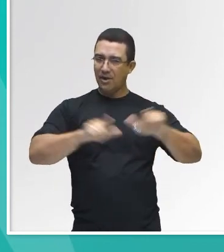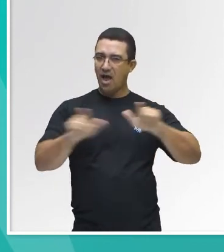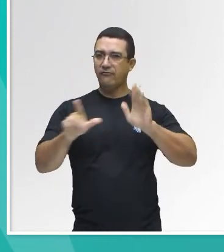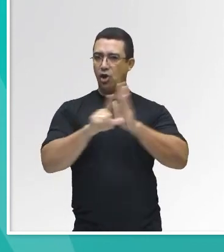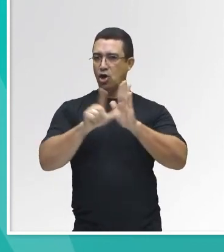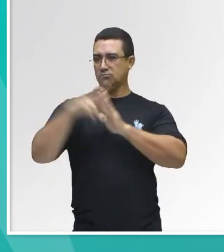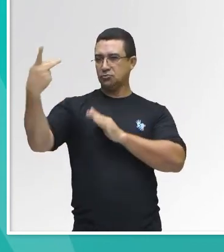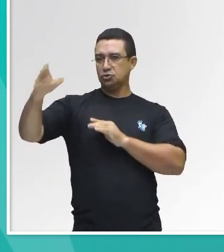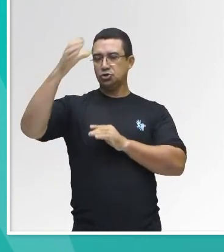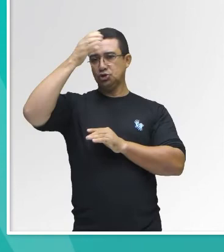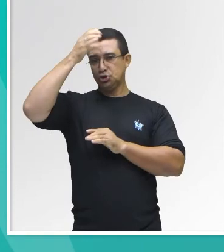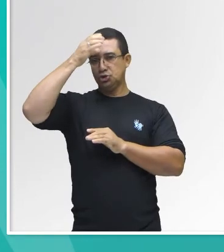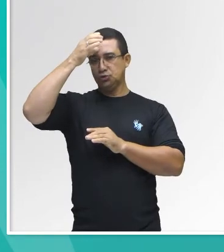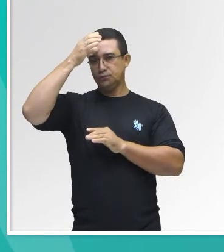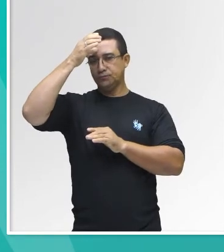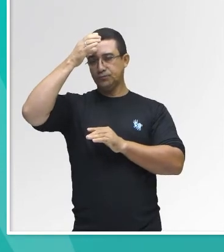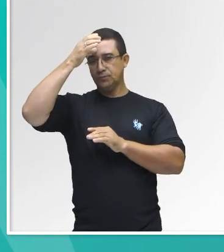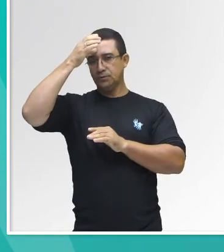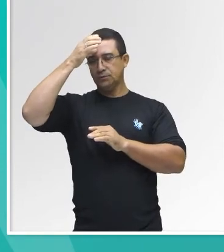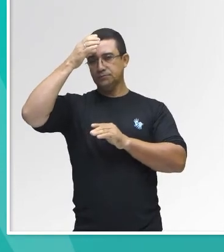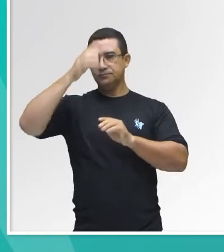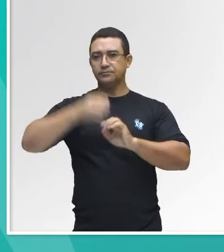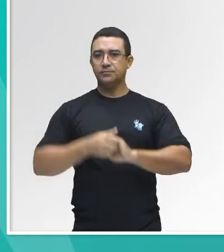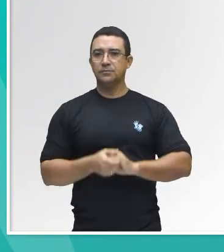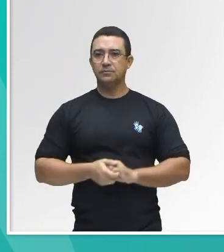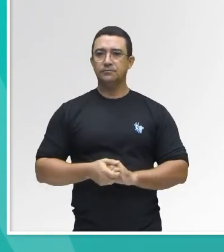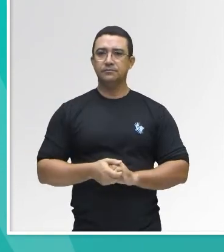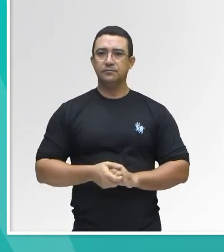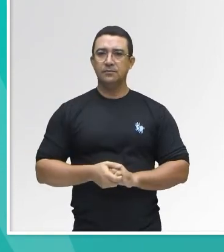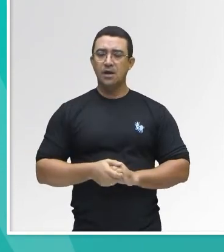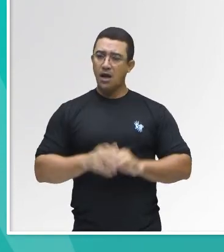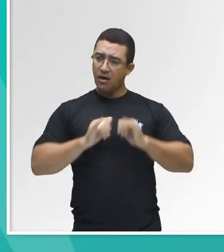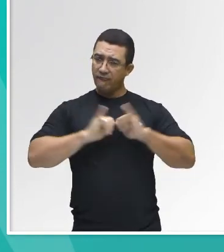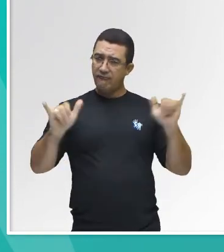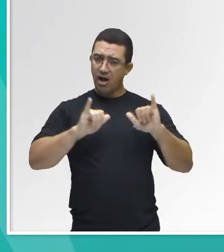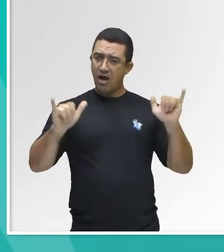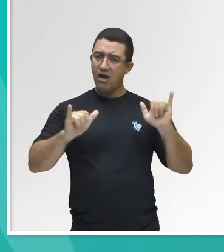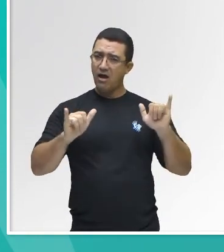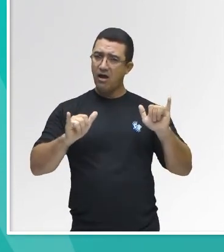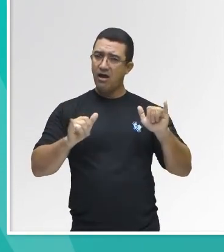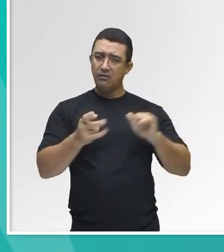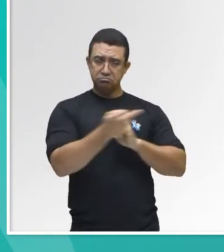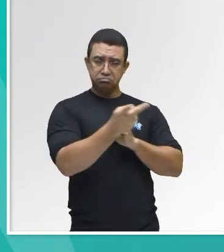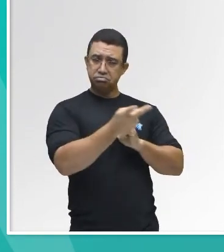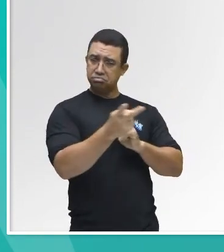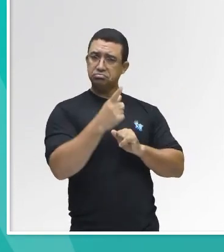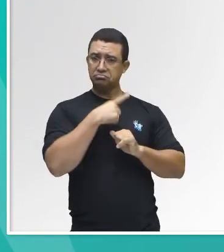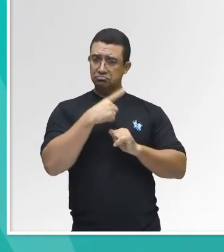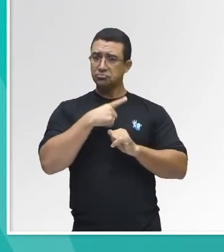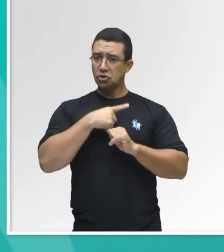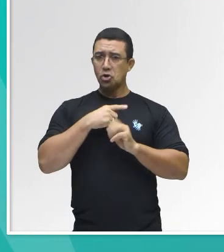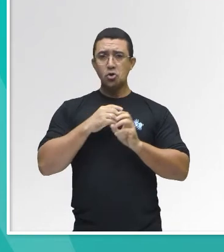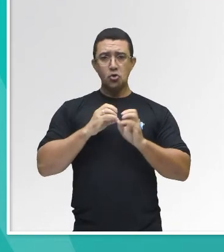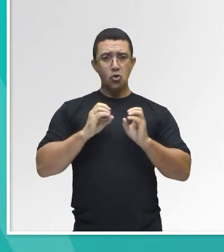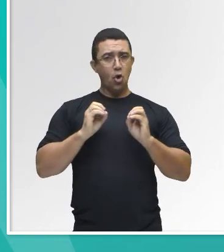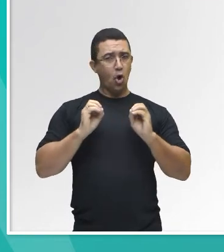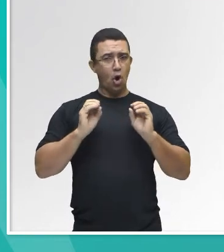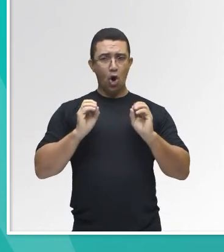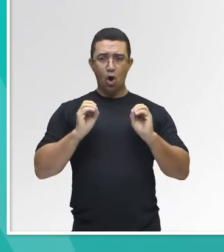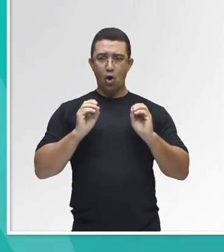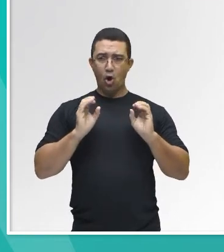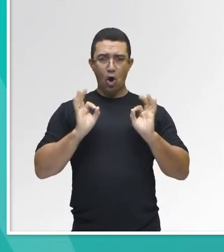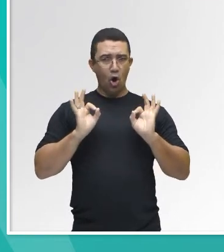Na oficina não, no escritório, e fala aqui que elas, né, têm um ótimo caráter.